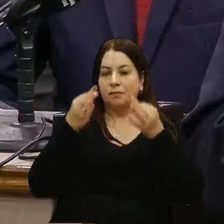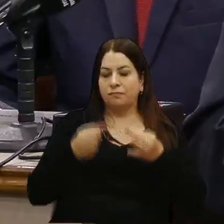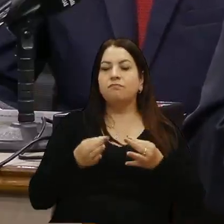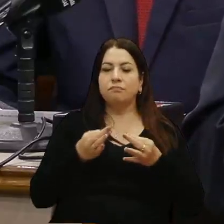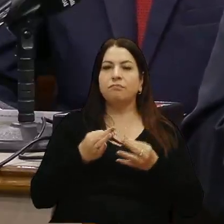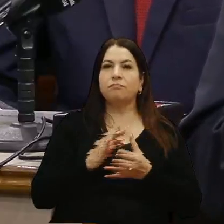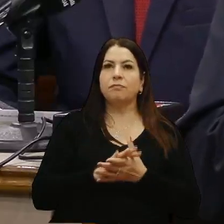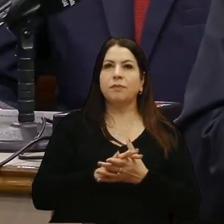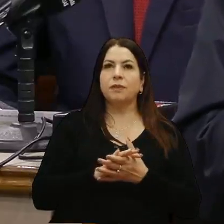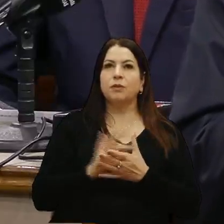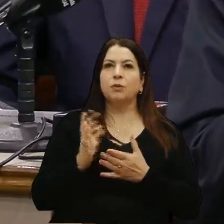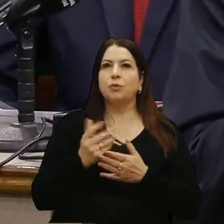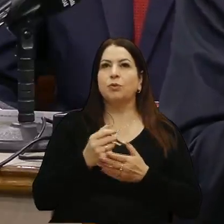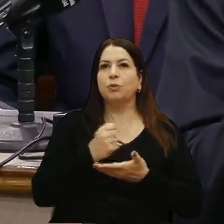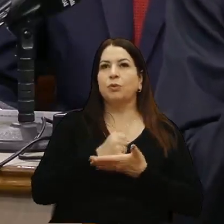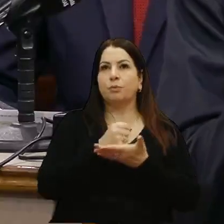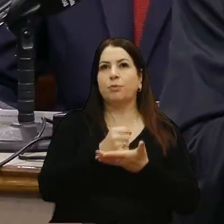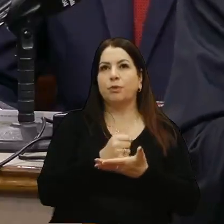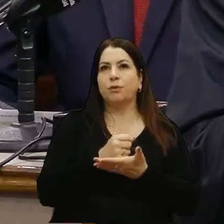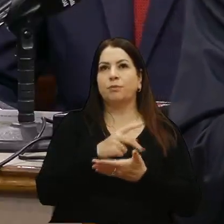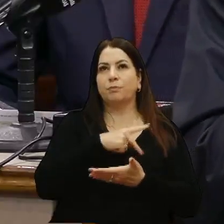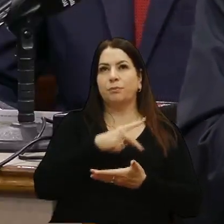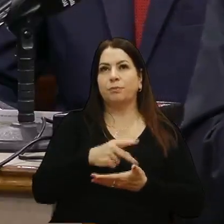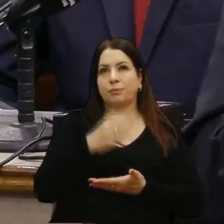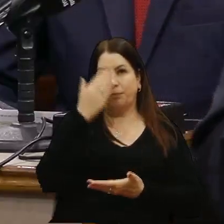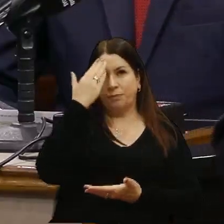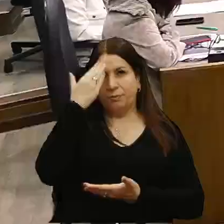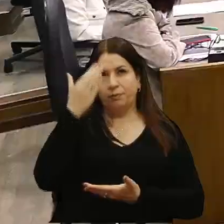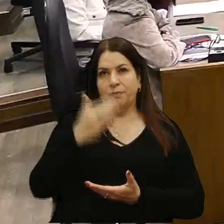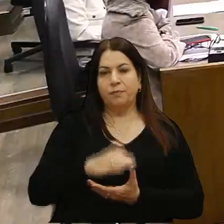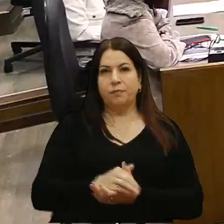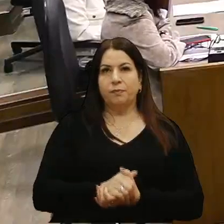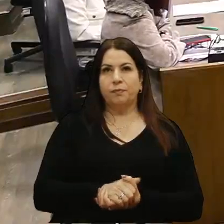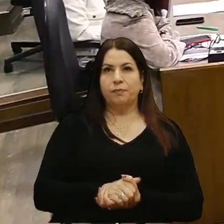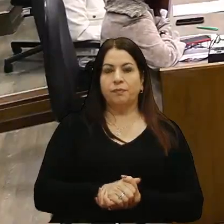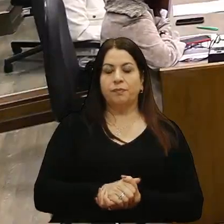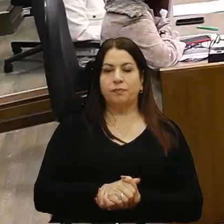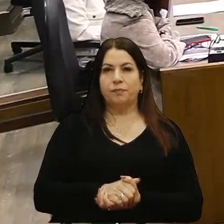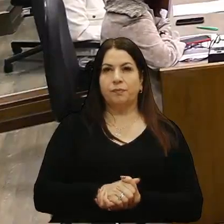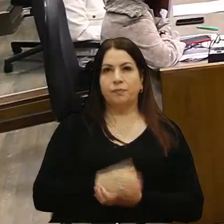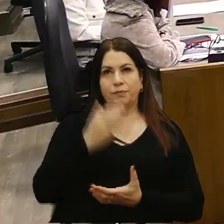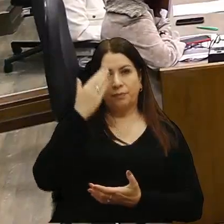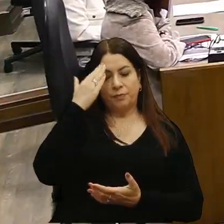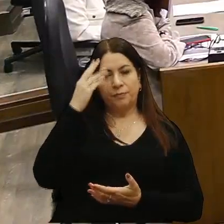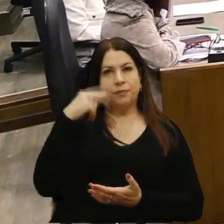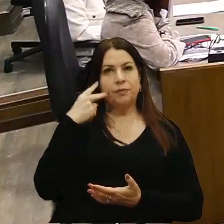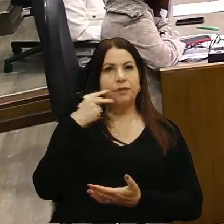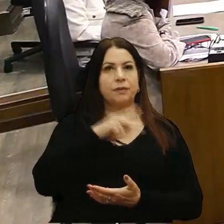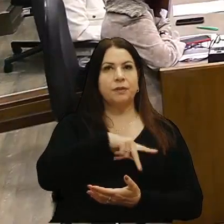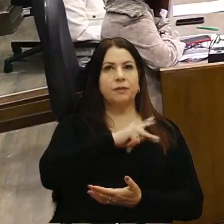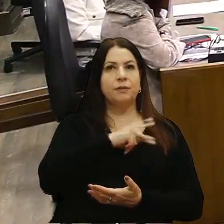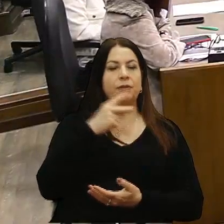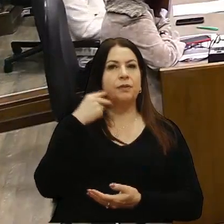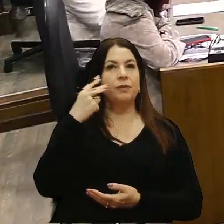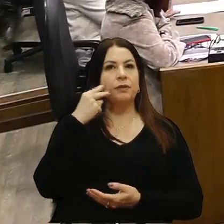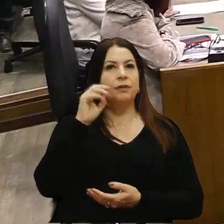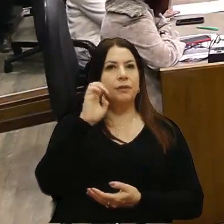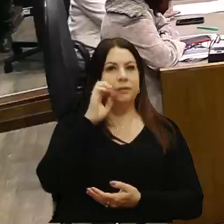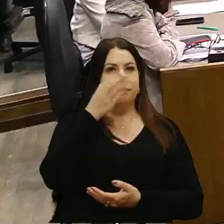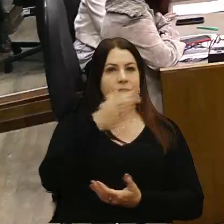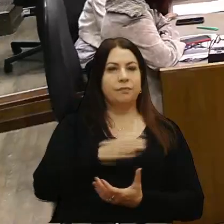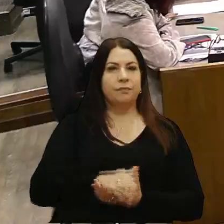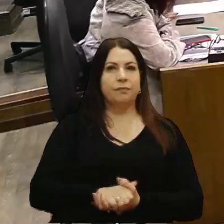certeza que dará total apoio. Seria isso, senhor presidente. Muito obrigado. Obrigado, vereador Pedro. Com a palavra, a vereadora Estela